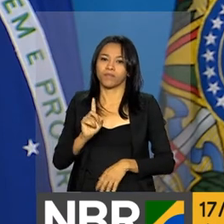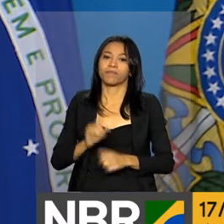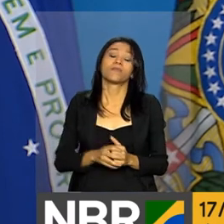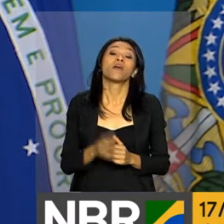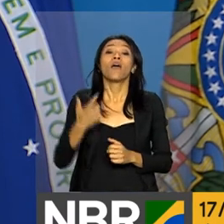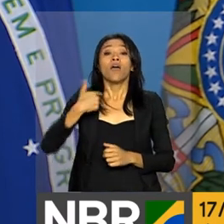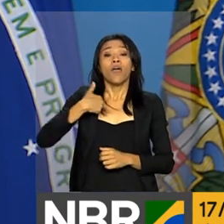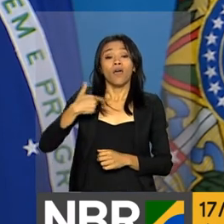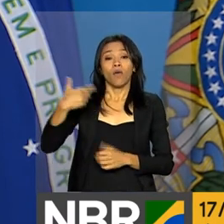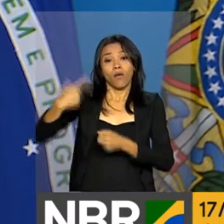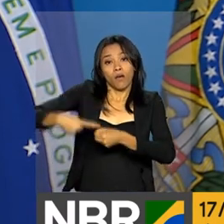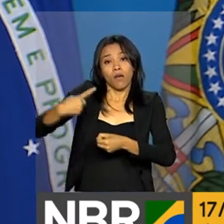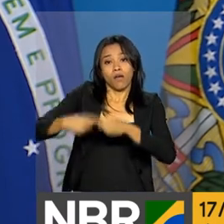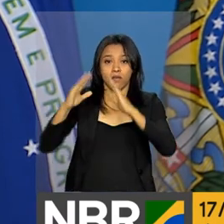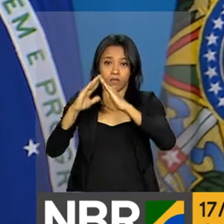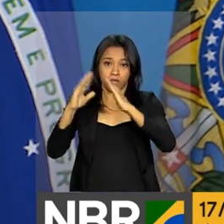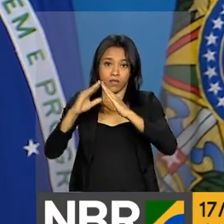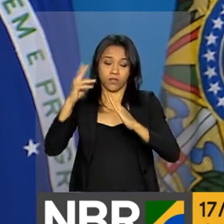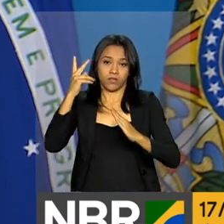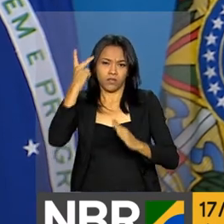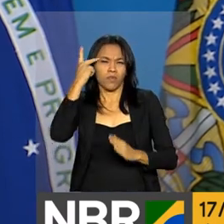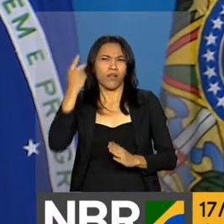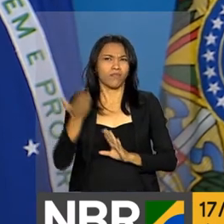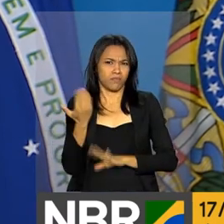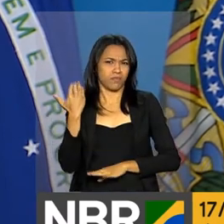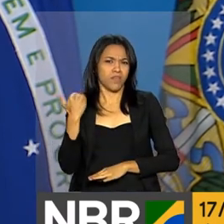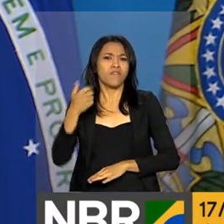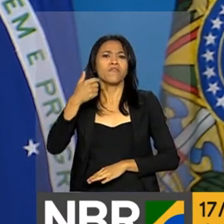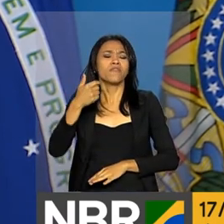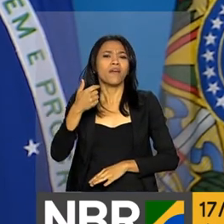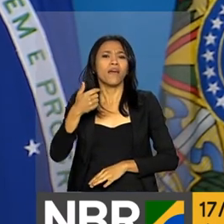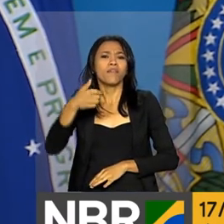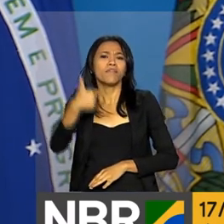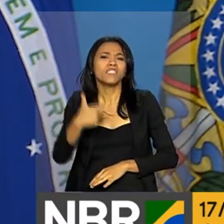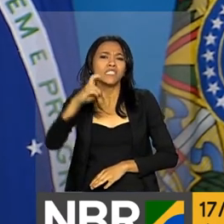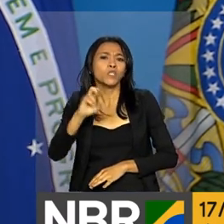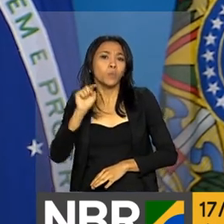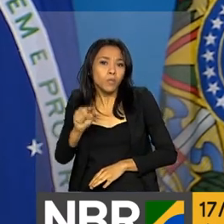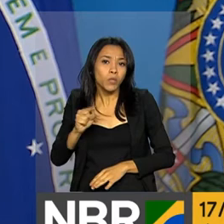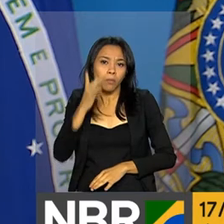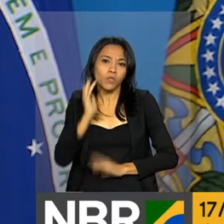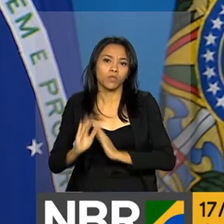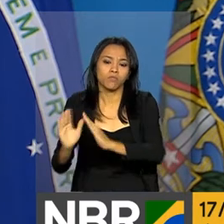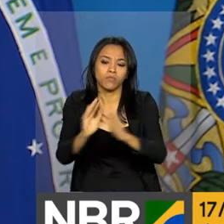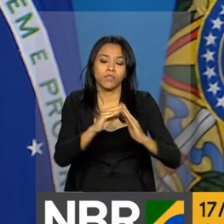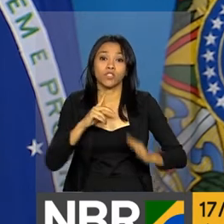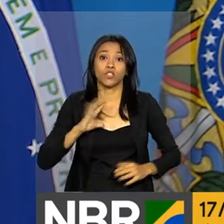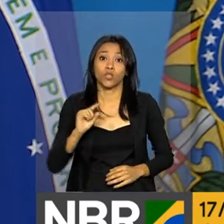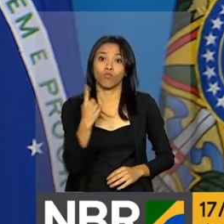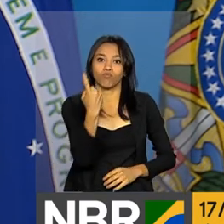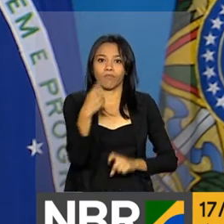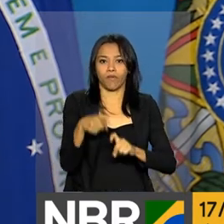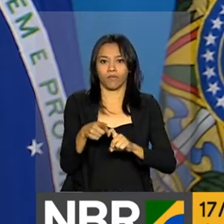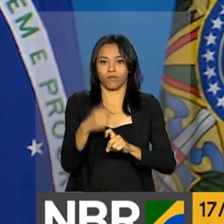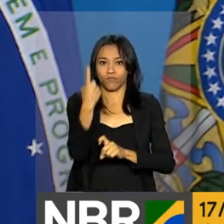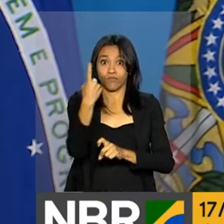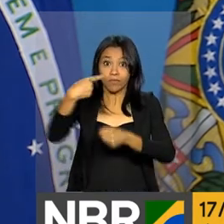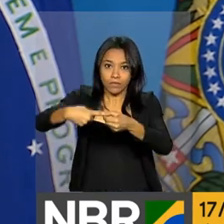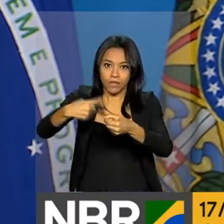cidade do interior, na época tinha 25 mil habitantes, e tinha um único médico. E interessante, o